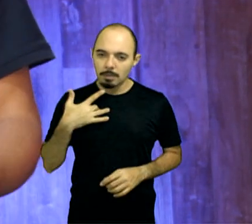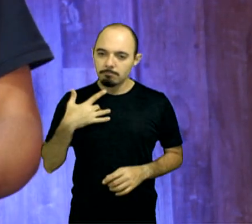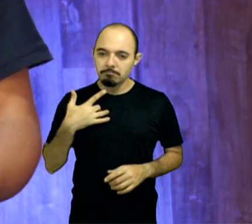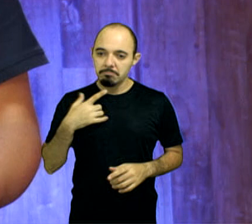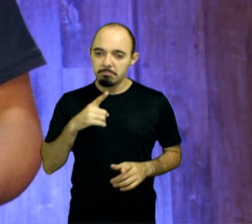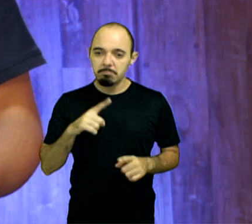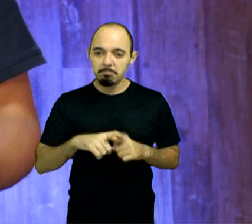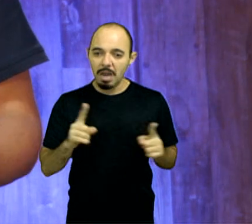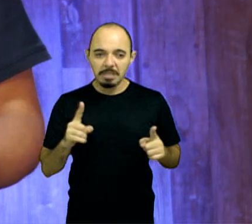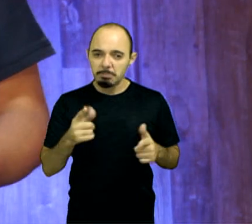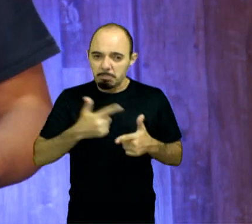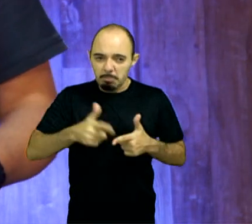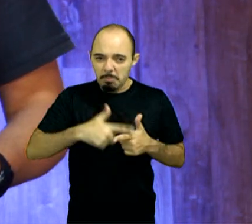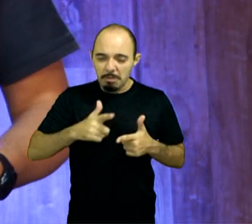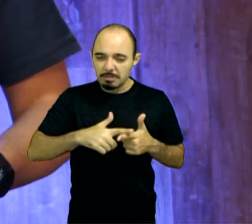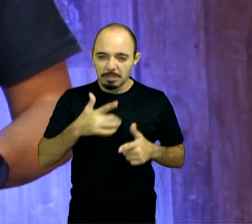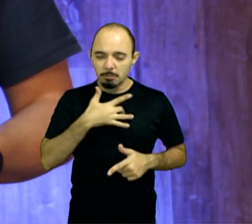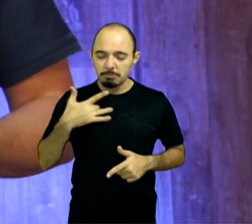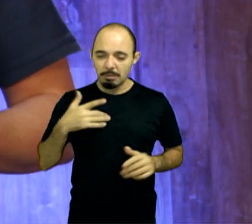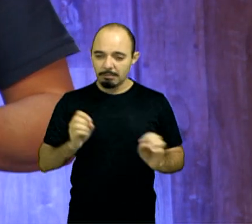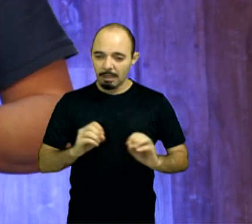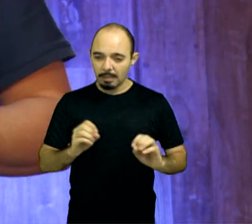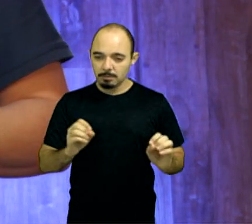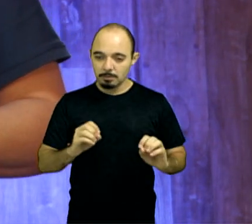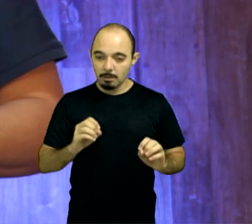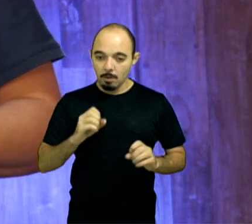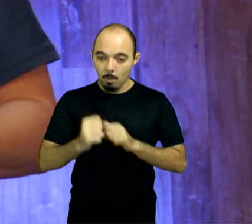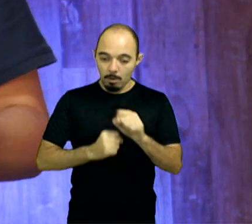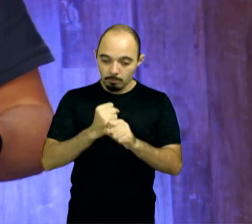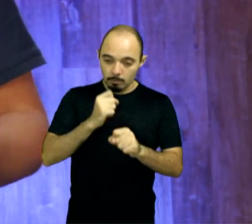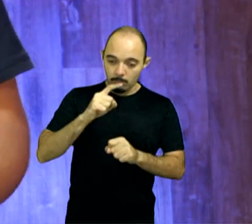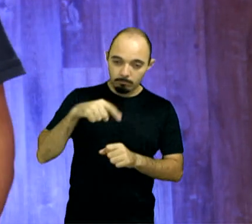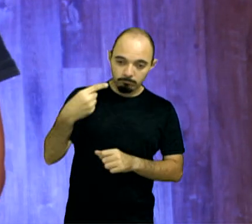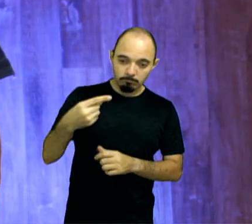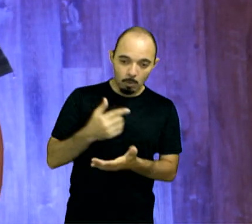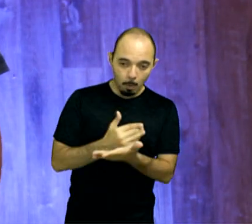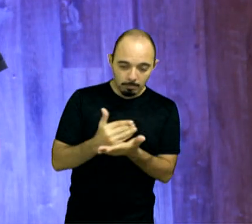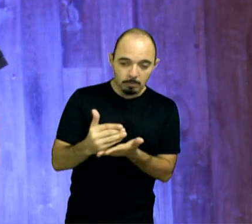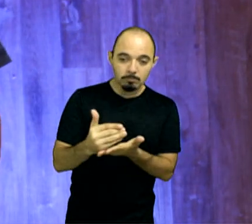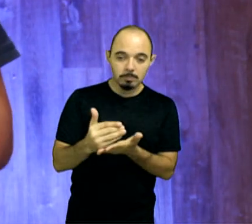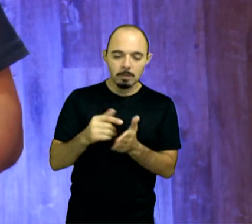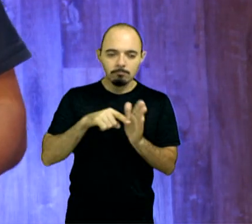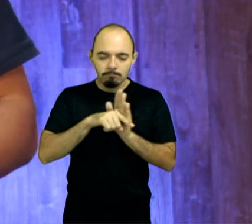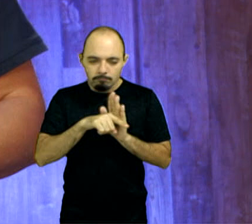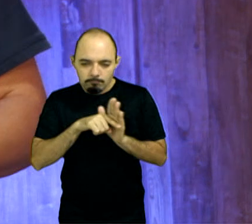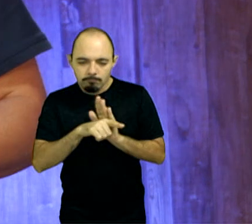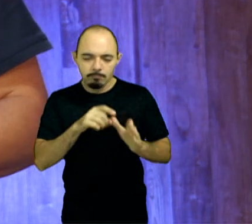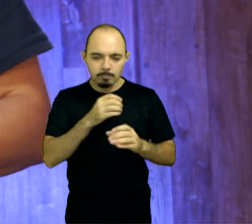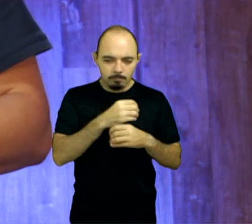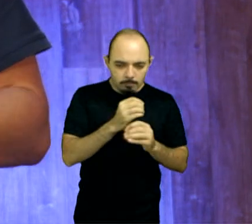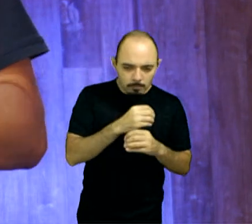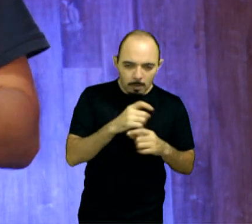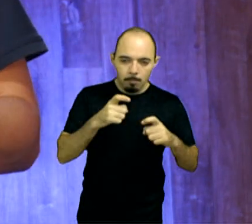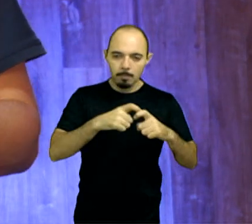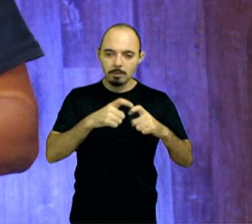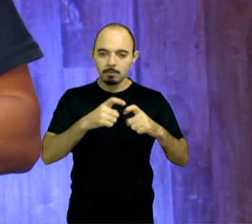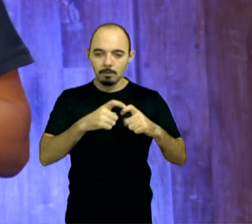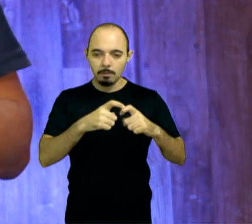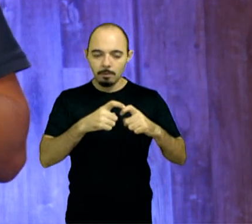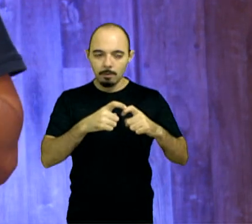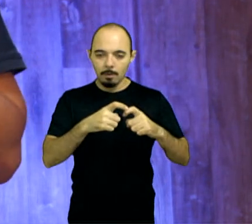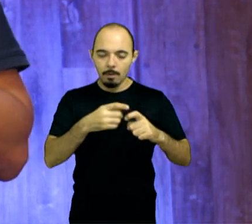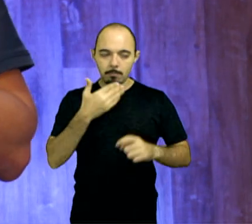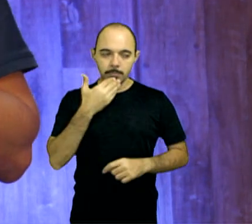Aí fiz uns exames no começo do ano e o médico, eu pedi o ergométrico e acusou. Quando eu fiz o